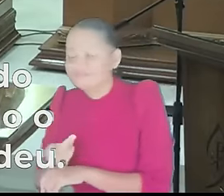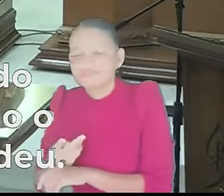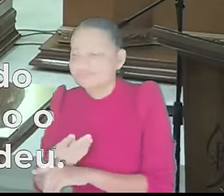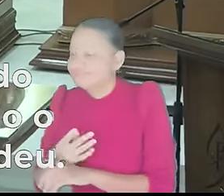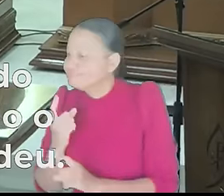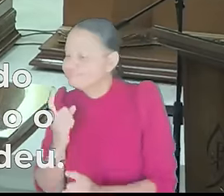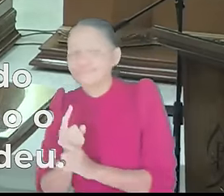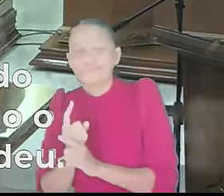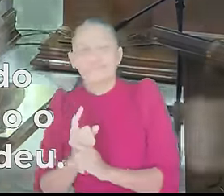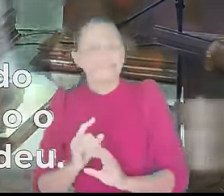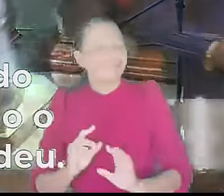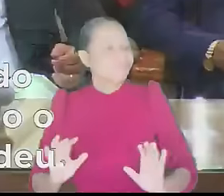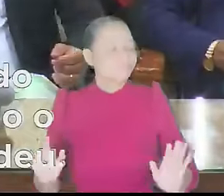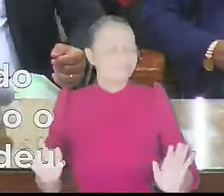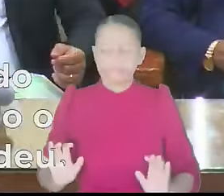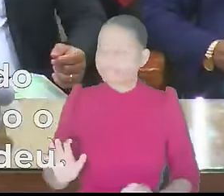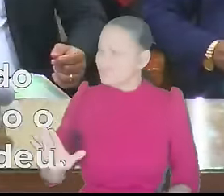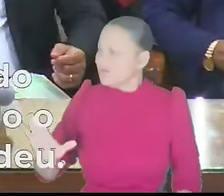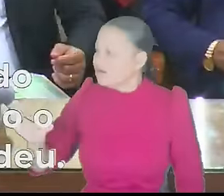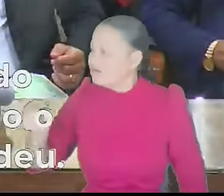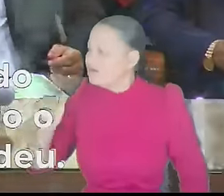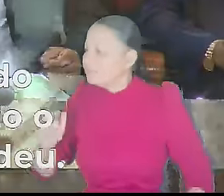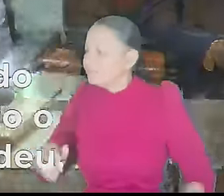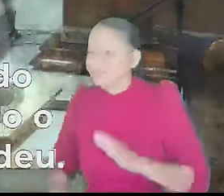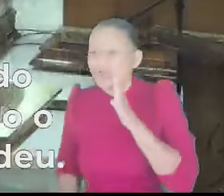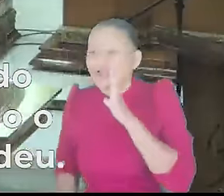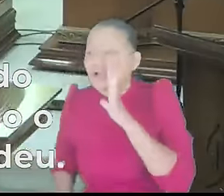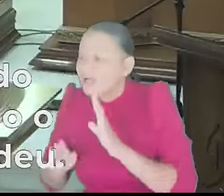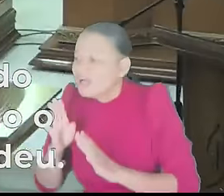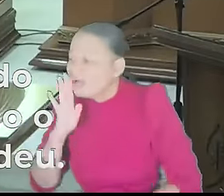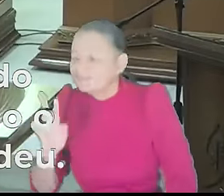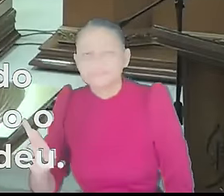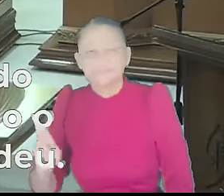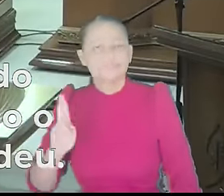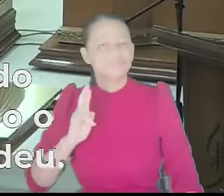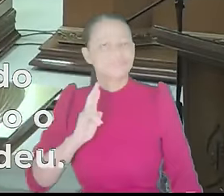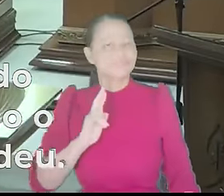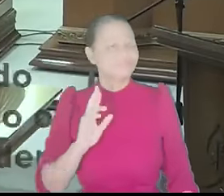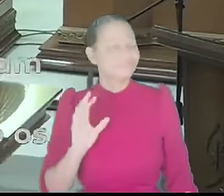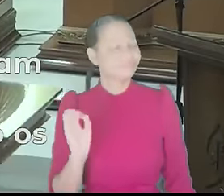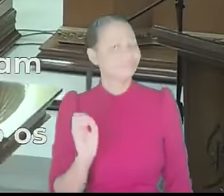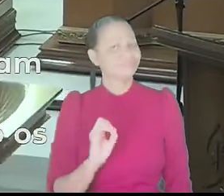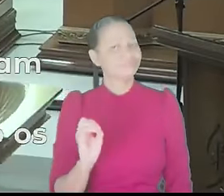achei. Chamei-o e não me respondeu. Prossiga.